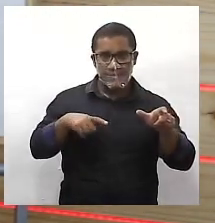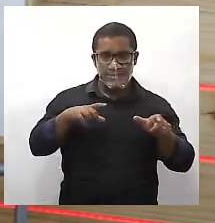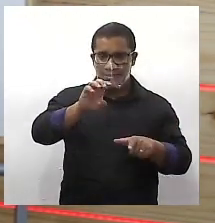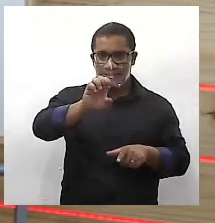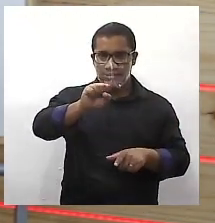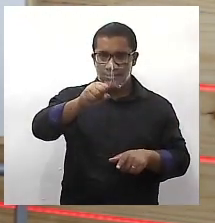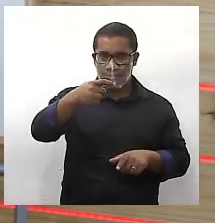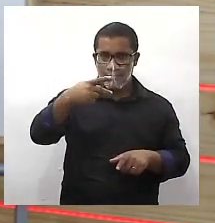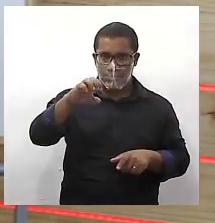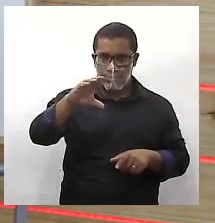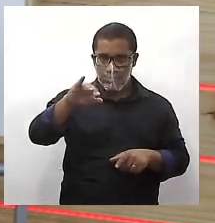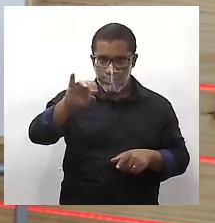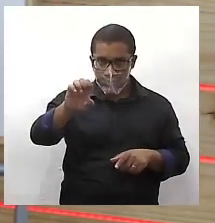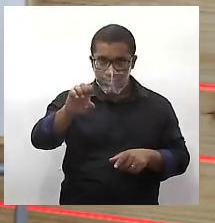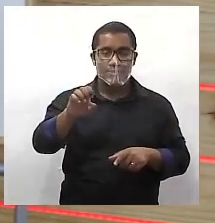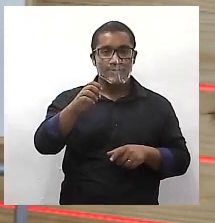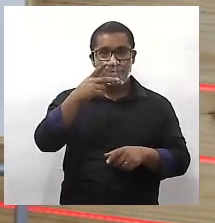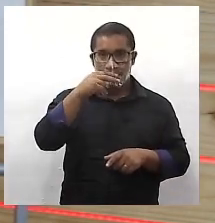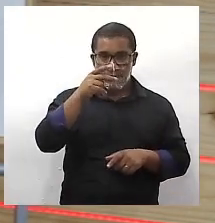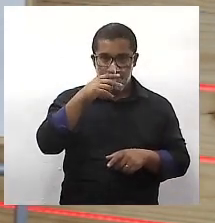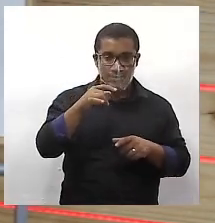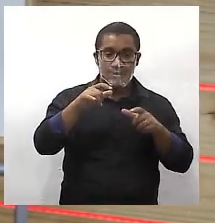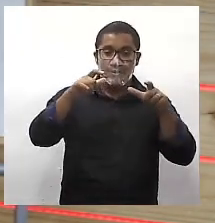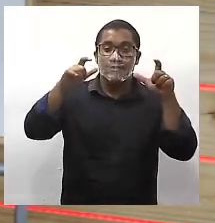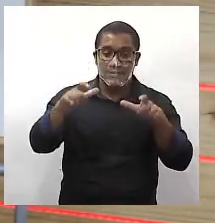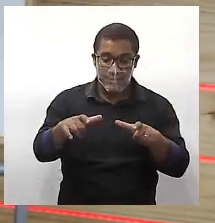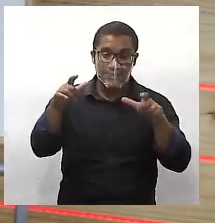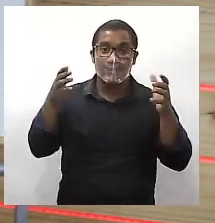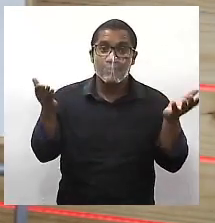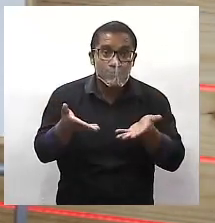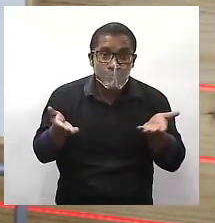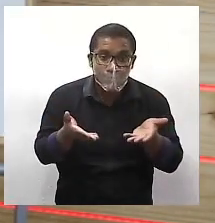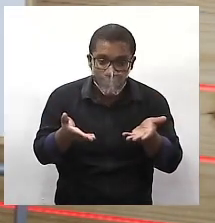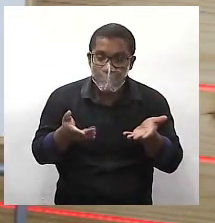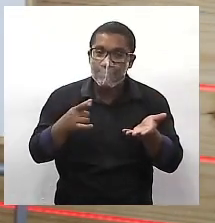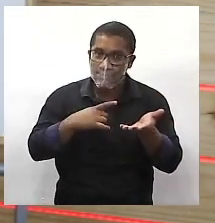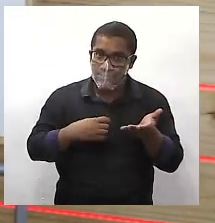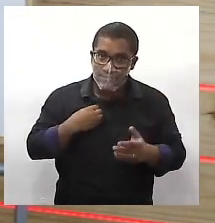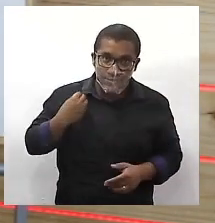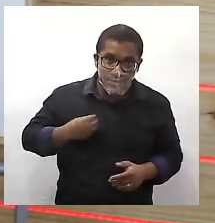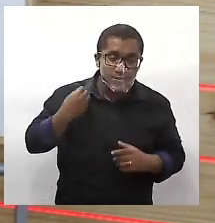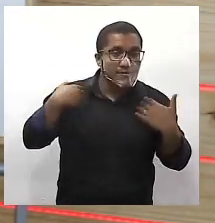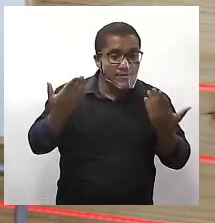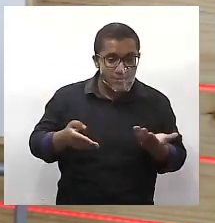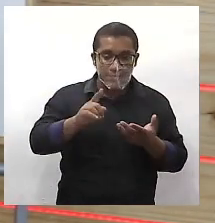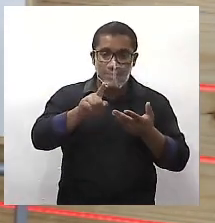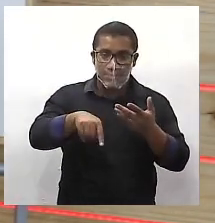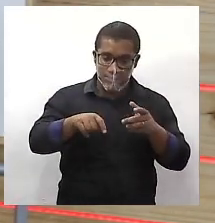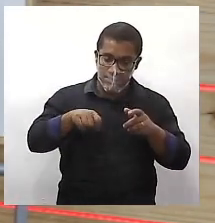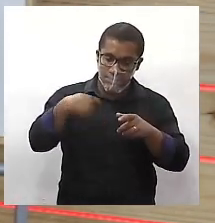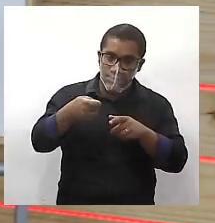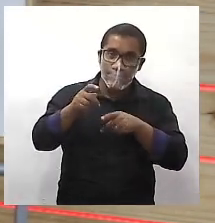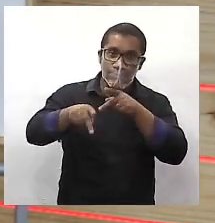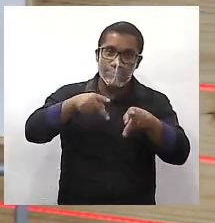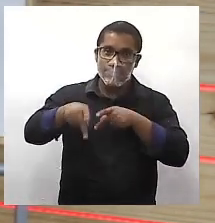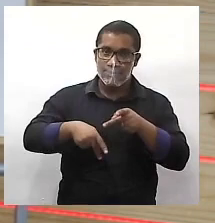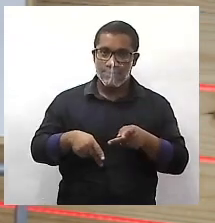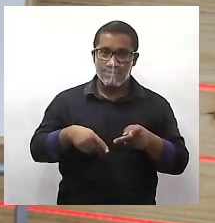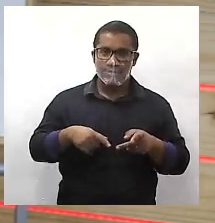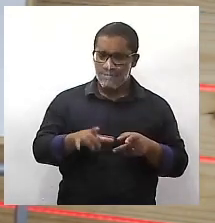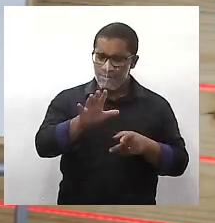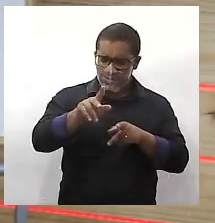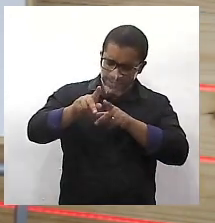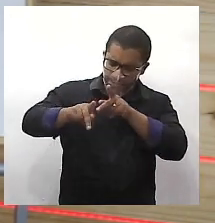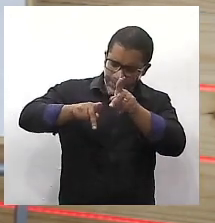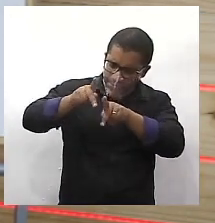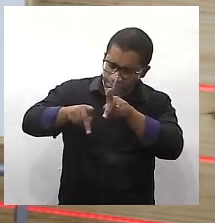espécie que habitam o mesmo local no mesmo intervalo de tempo. A gente não pode esquecer disso. Aí o que acontece? Essa danada dessa